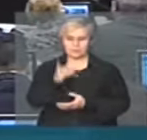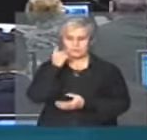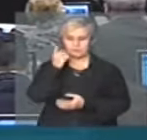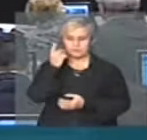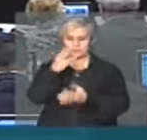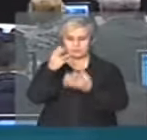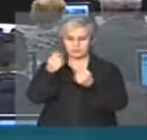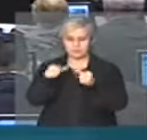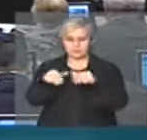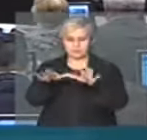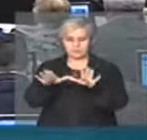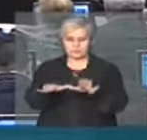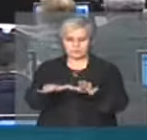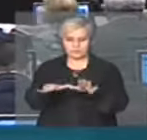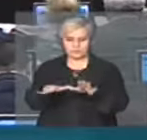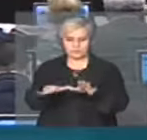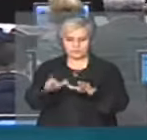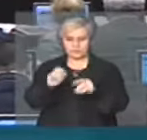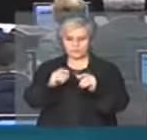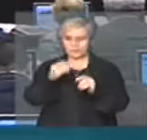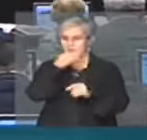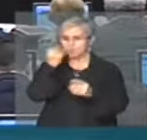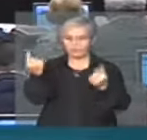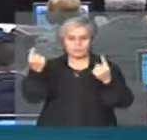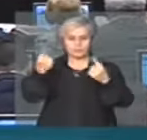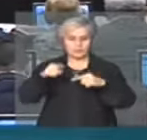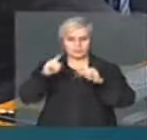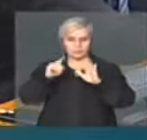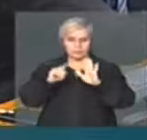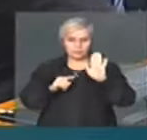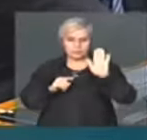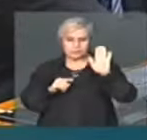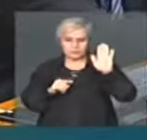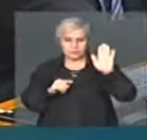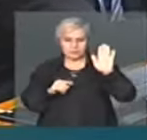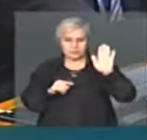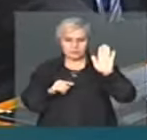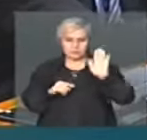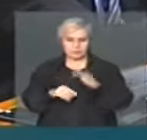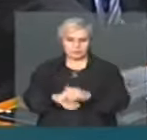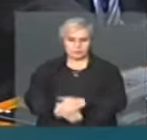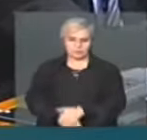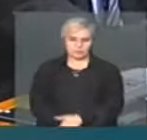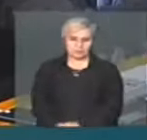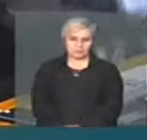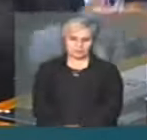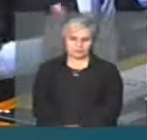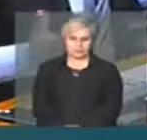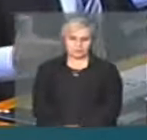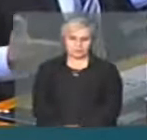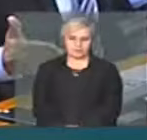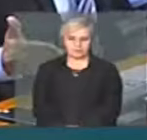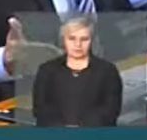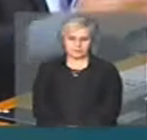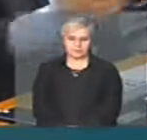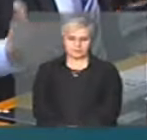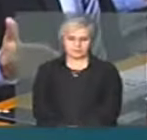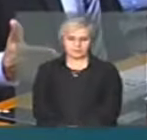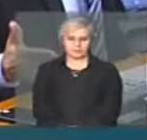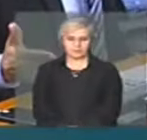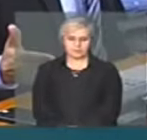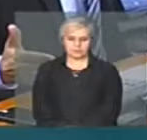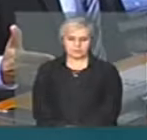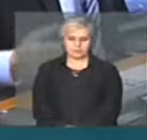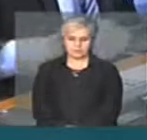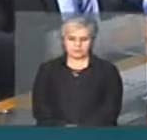encontram. Os contrários queiram se manifestar. Presidente, como líder, presidente. Votação nominal. Votação nominal, senhor presidente. Para orientar. Eu